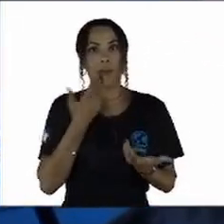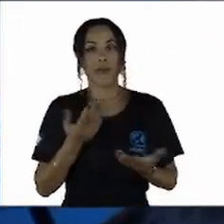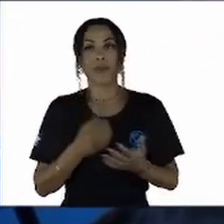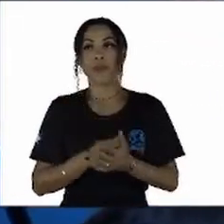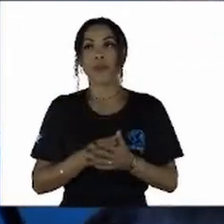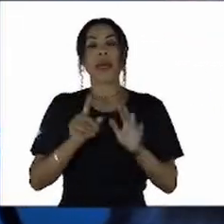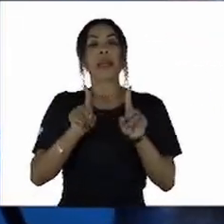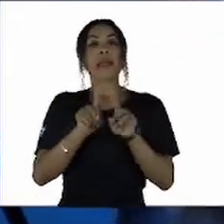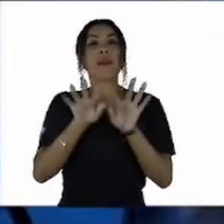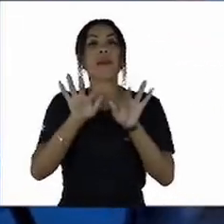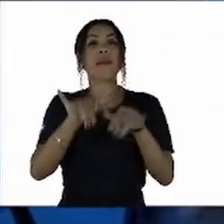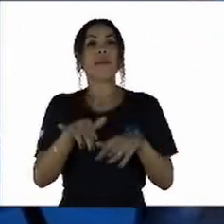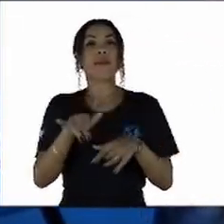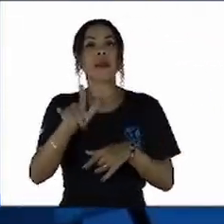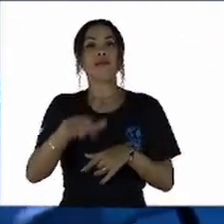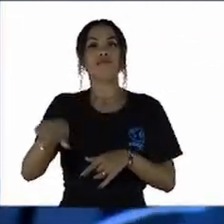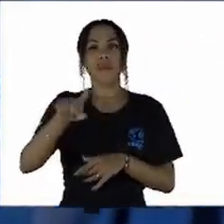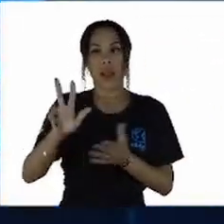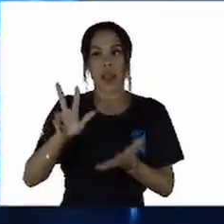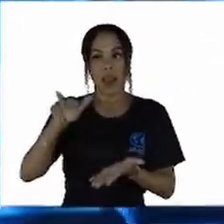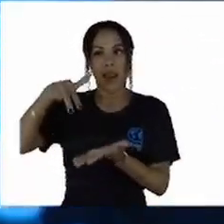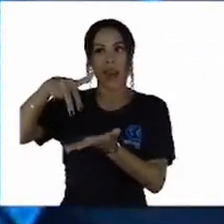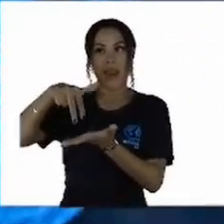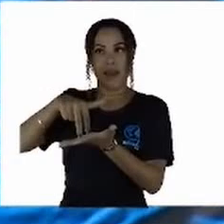Pra terminar, levanta pra mim, vem aqui.